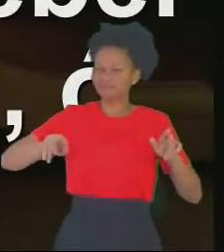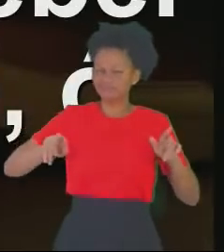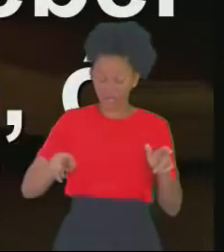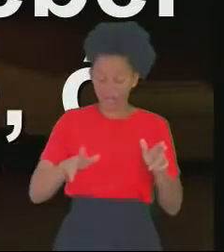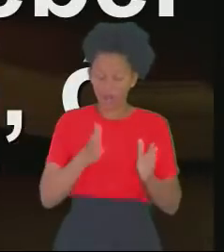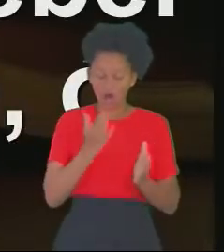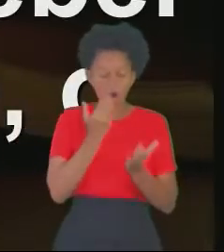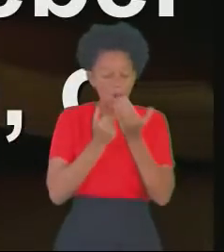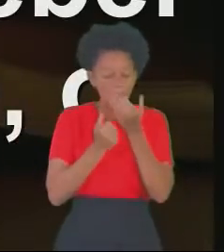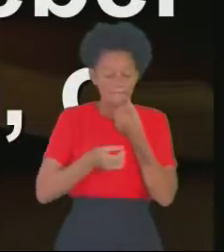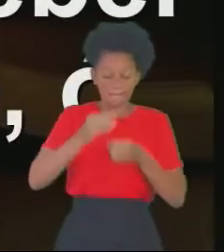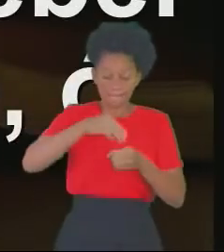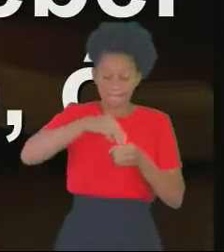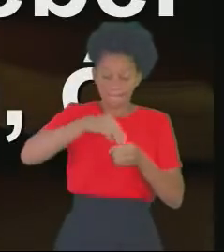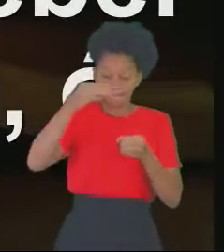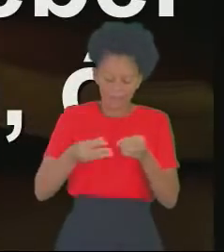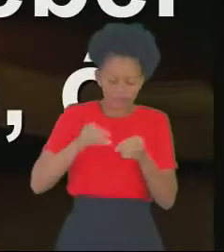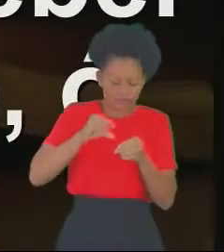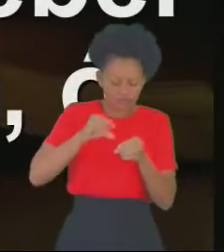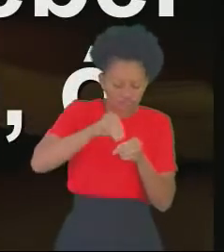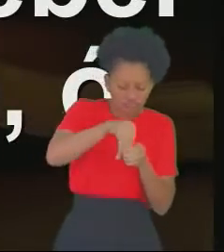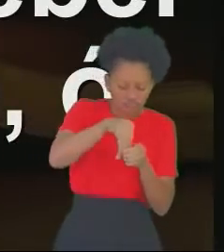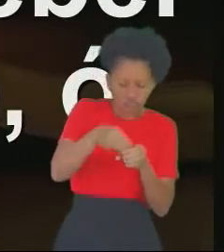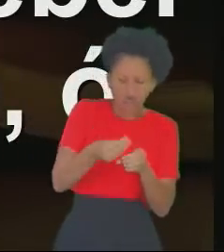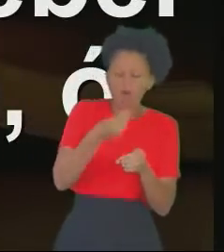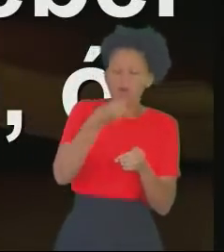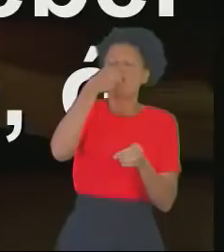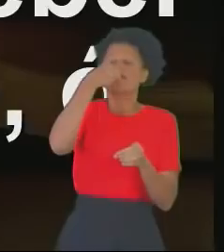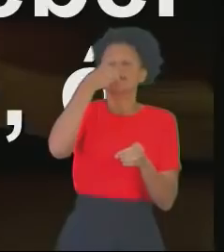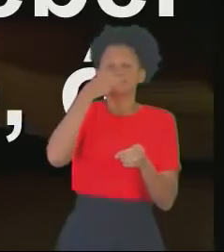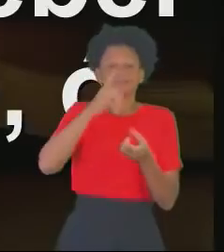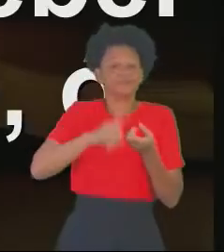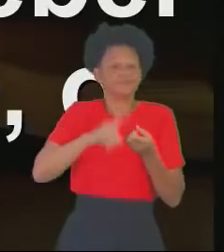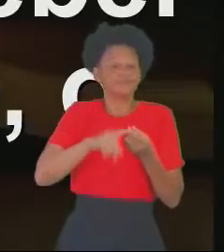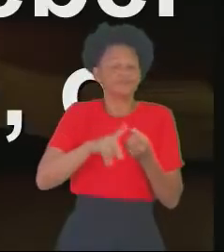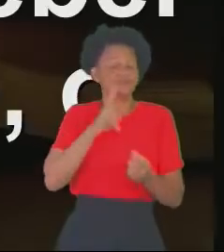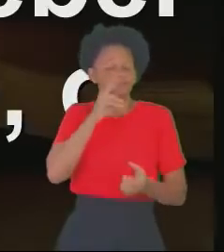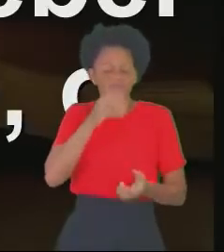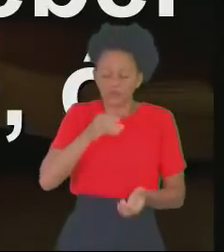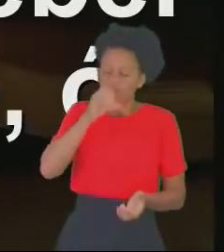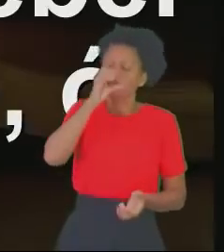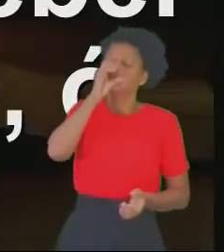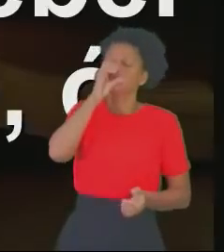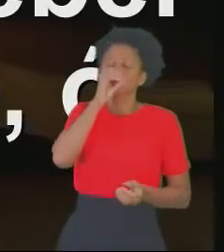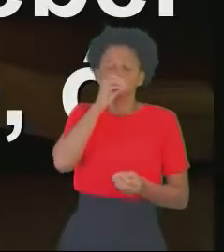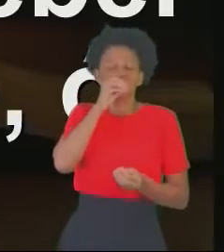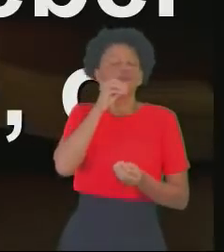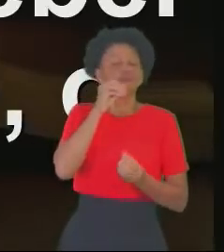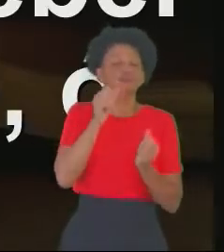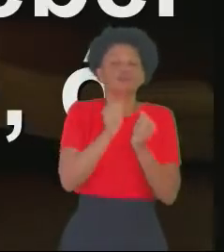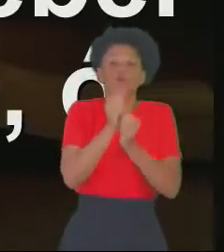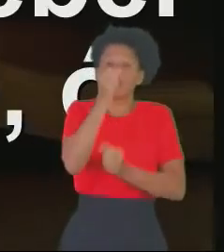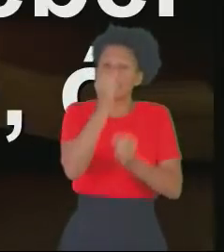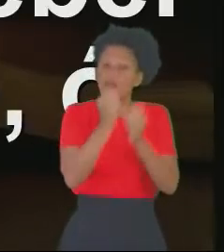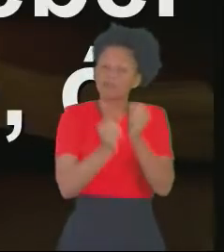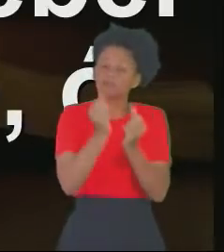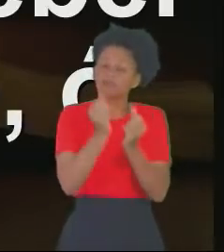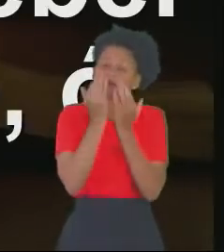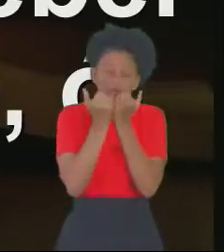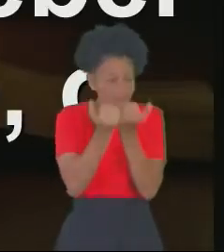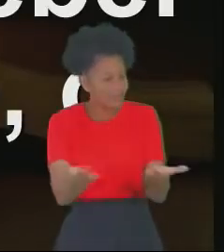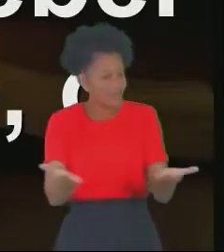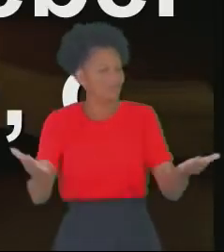meu favo com o meu mel. Bebi o meu vinho com o meu leite. Comei, amigos,